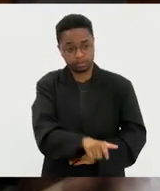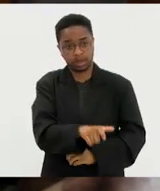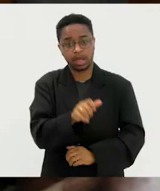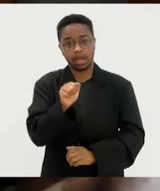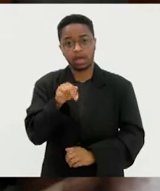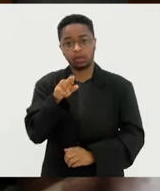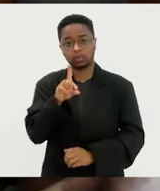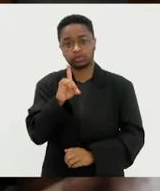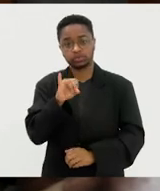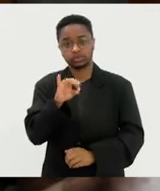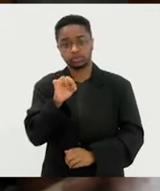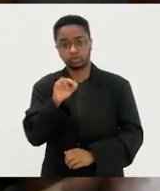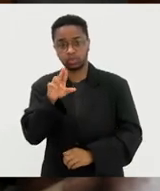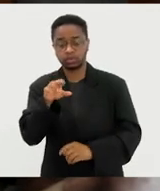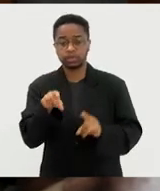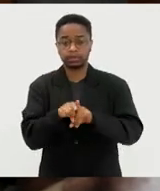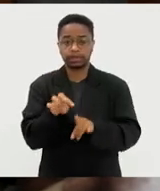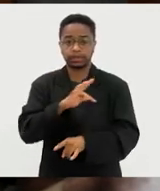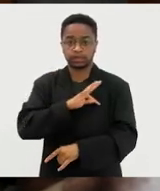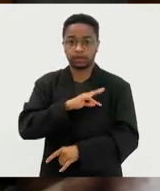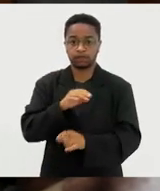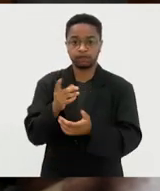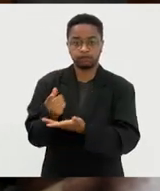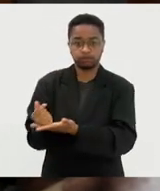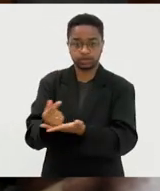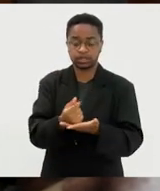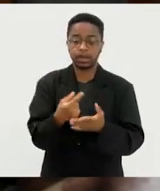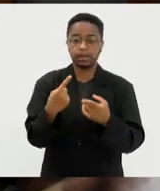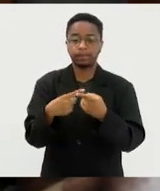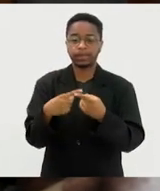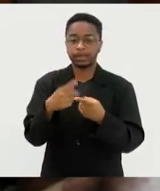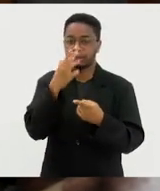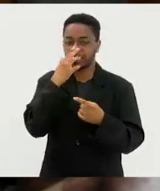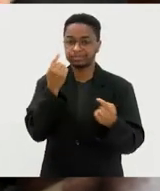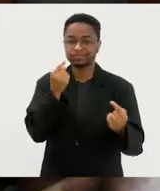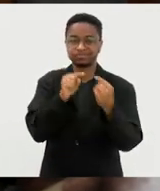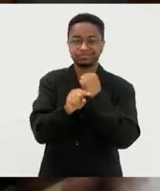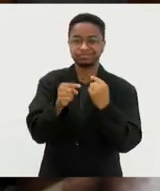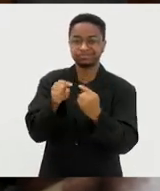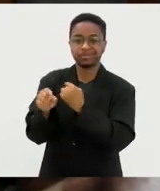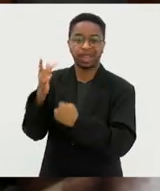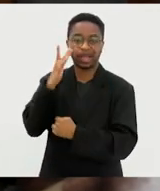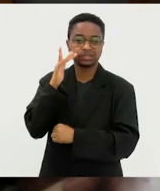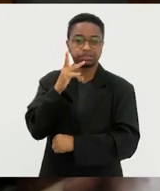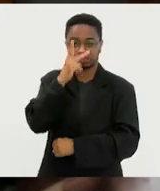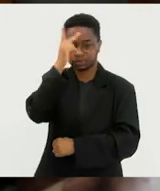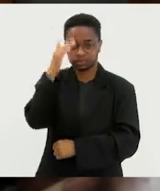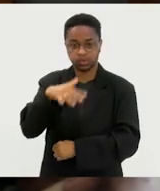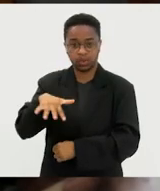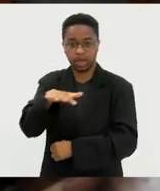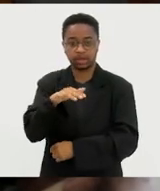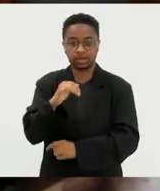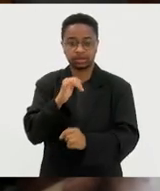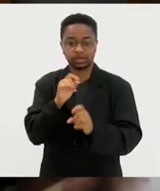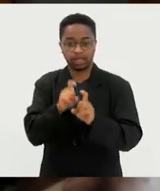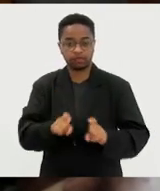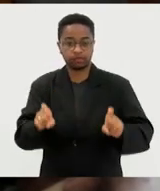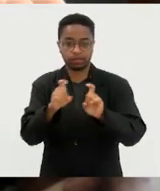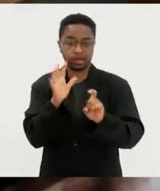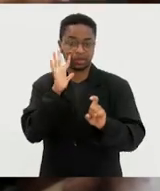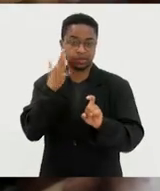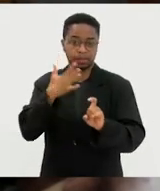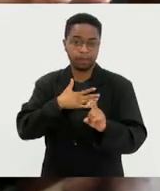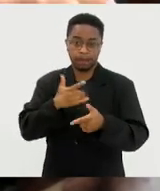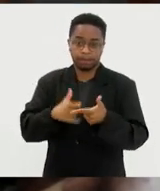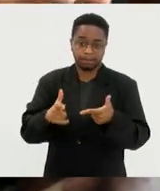técnico fazendário, porque senão a gente também vai na contramão, achei que o cara da informática vai resolver o nosso problema, porque um cara de